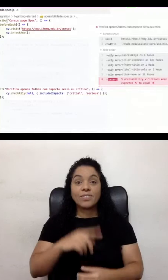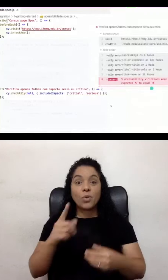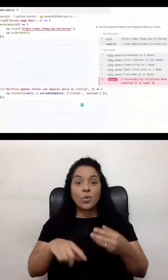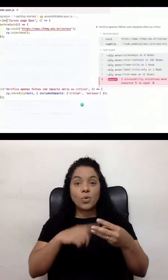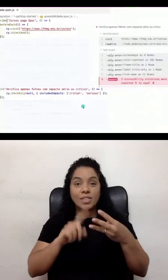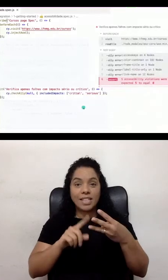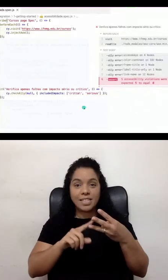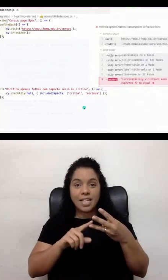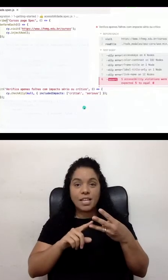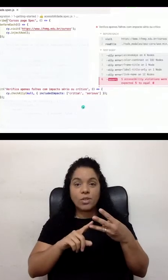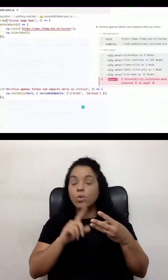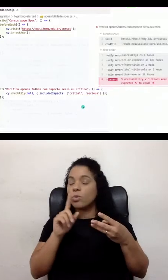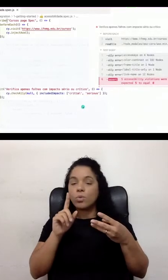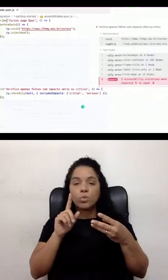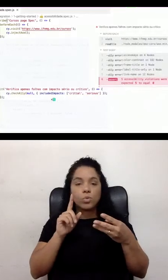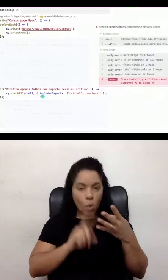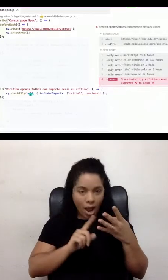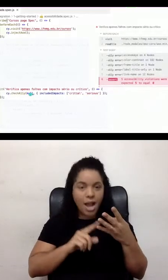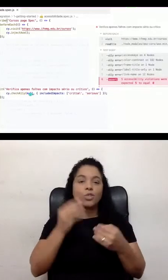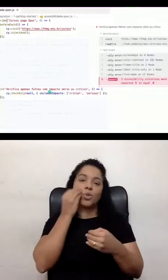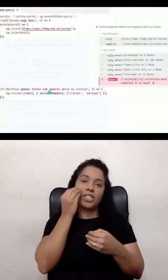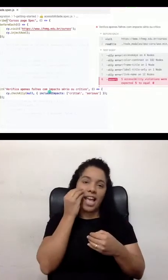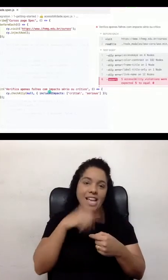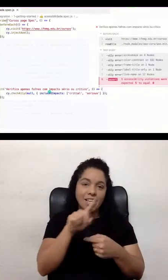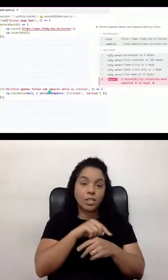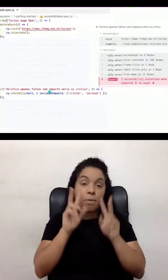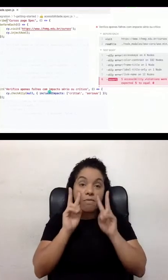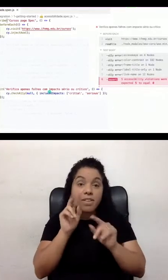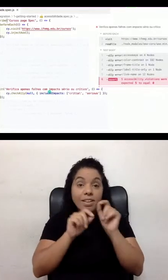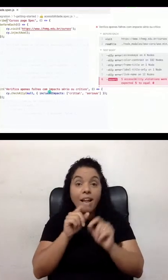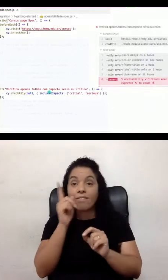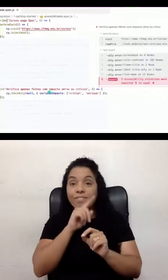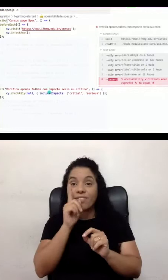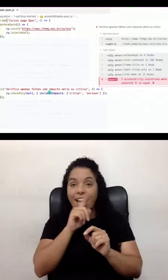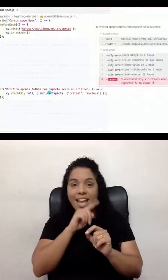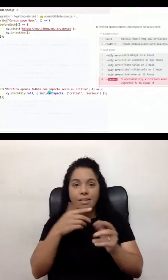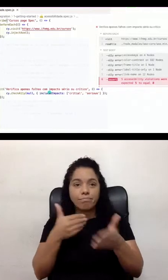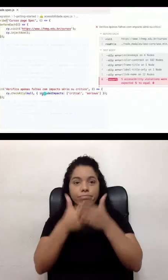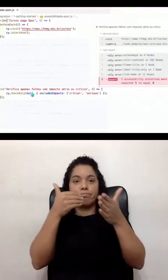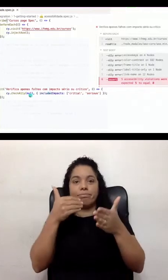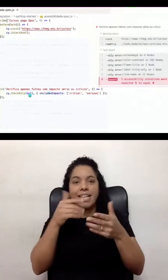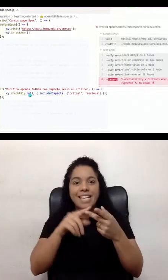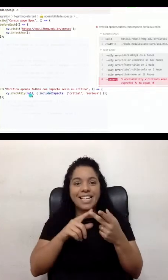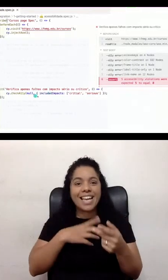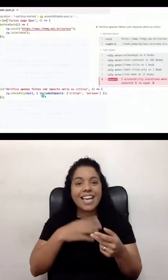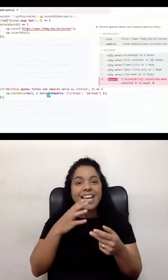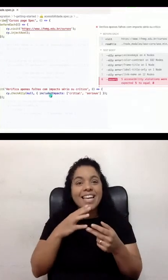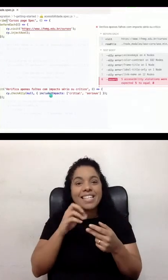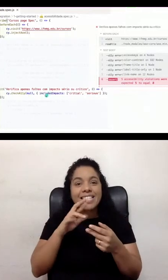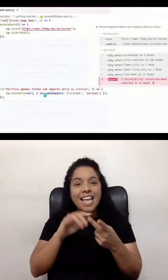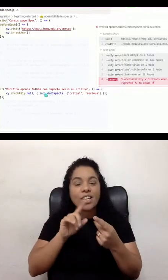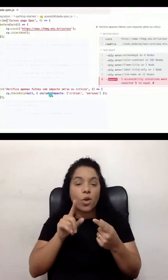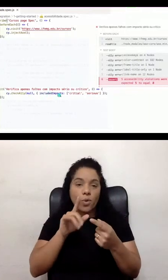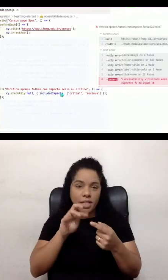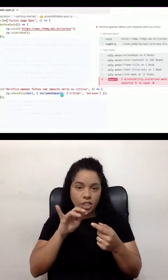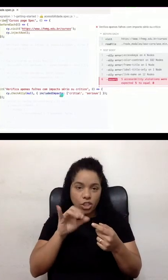O quarto teste nosso é para verificar as falhas com impacto sério ou crítico. Então, eu coloco aqui,